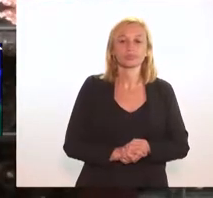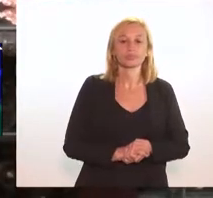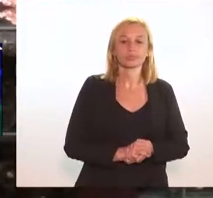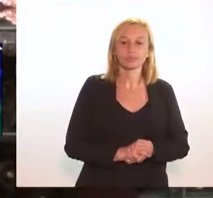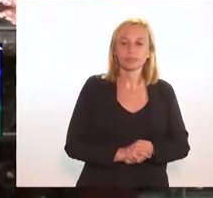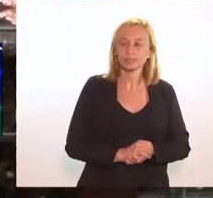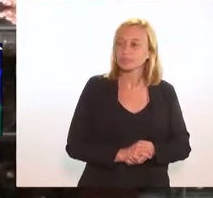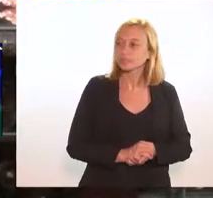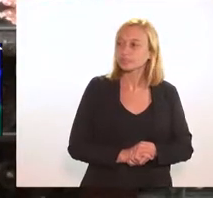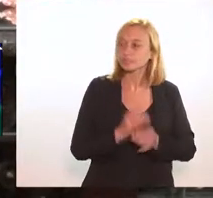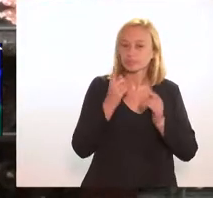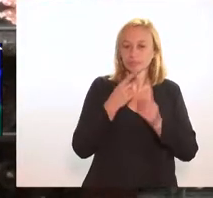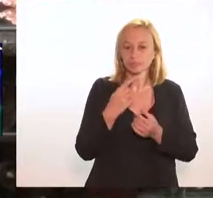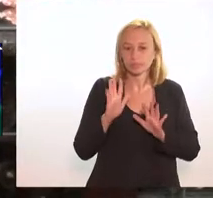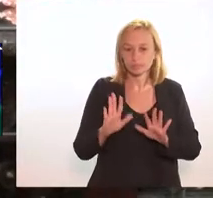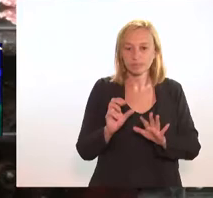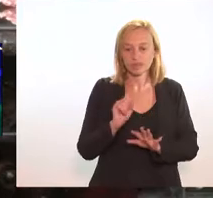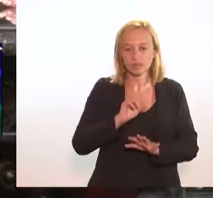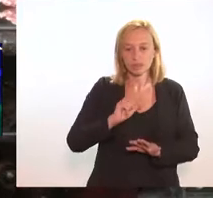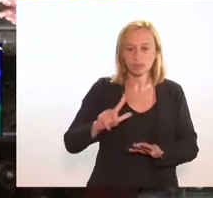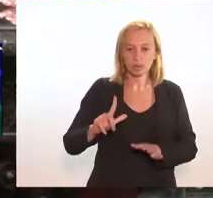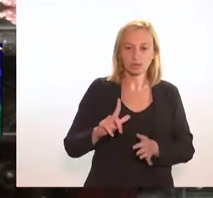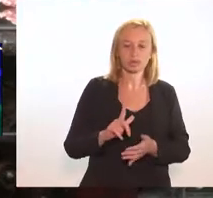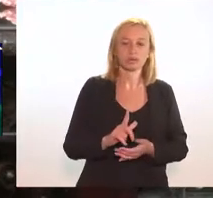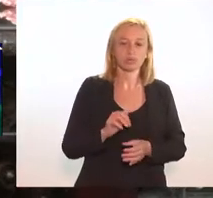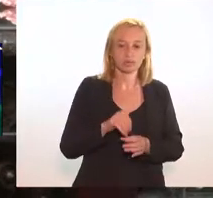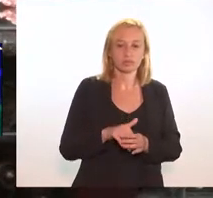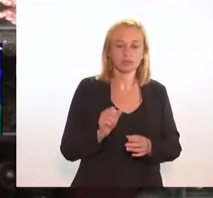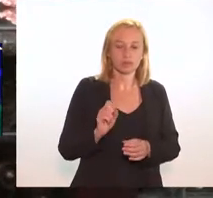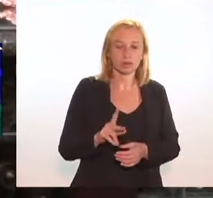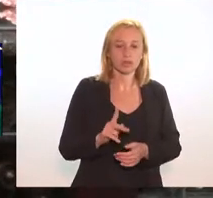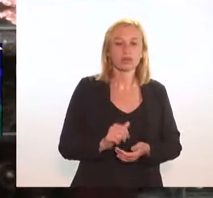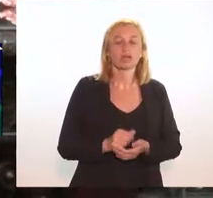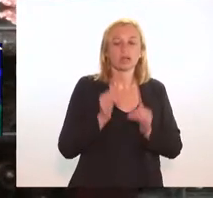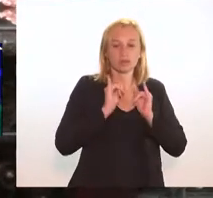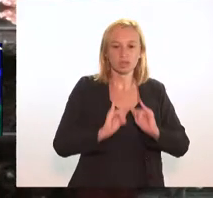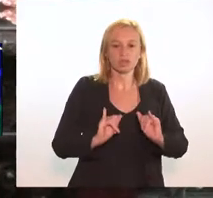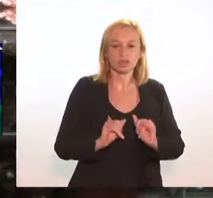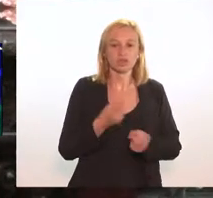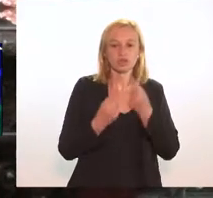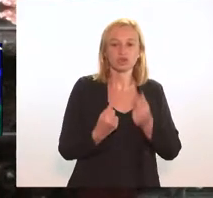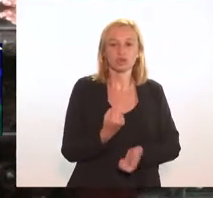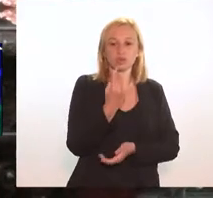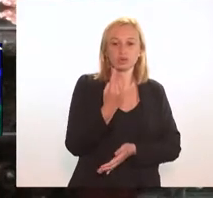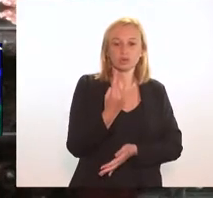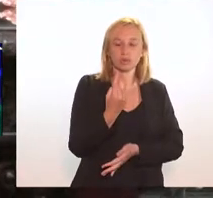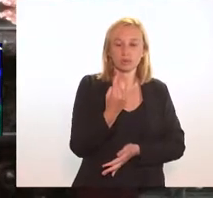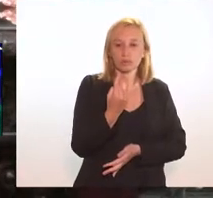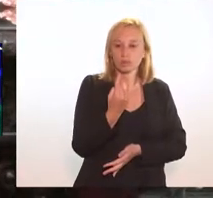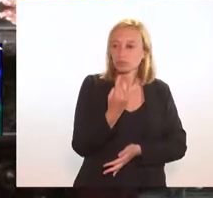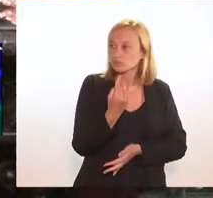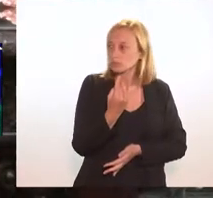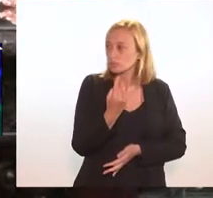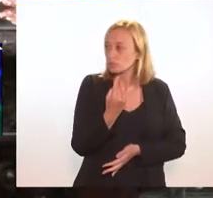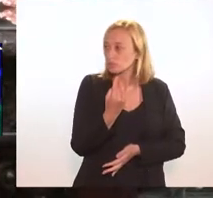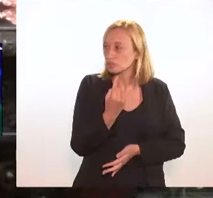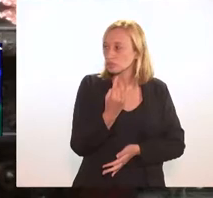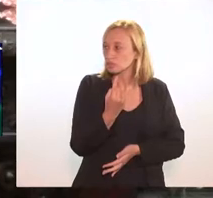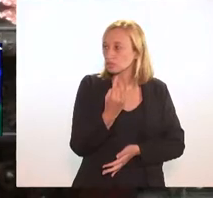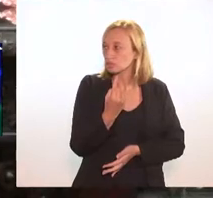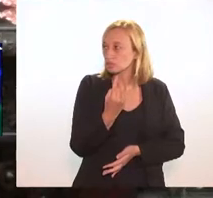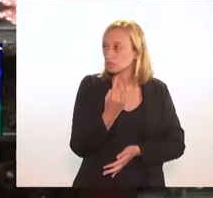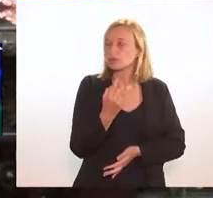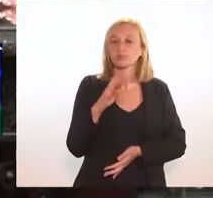Abstenção. Presidente. Samuel, abstenção. Obrigado. Anuncio, em regime presidente, de urgência e discussão única. Presidente,